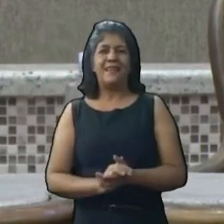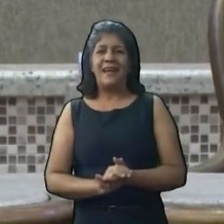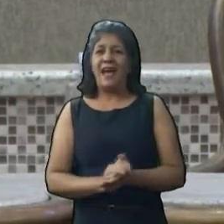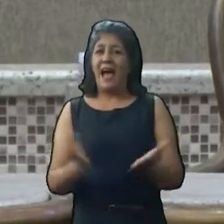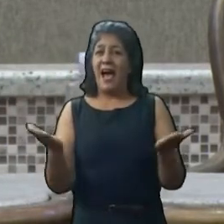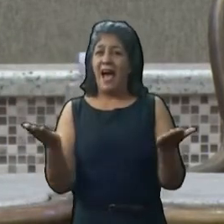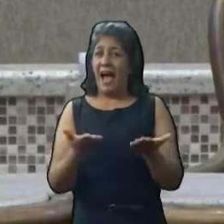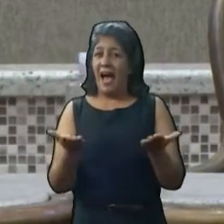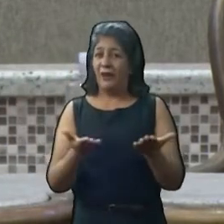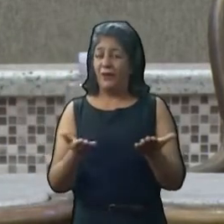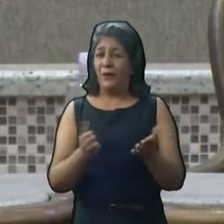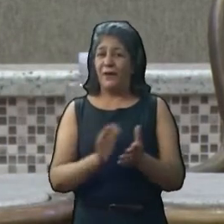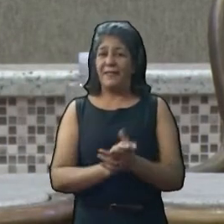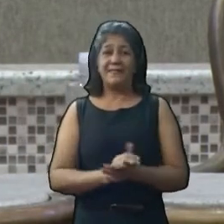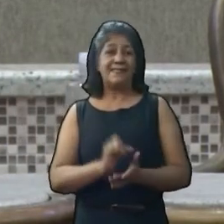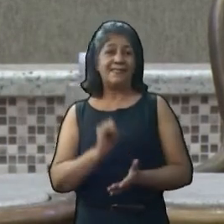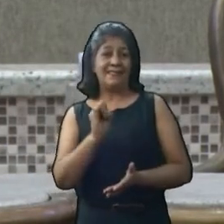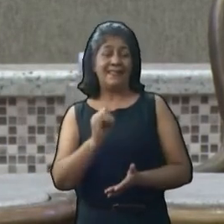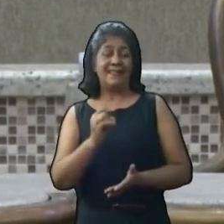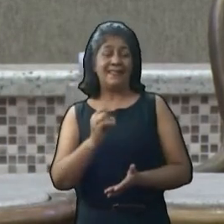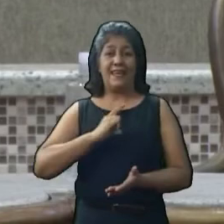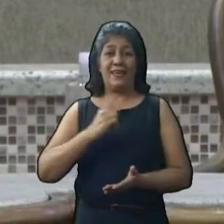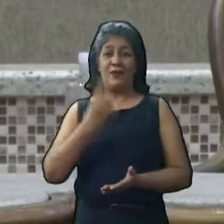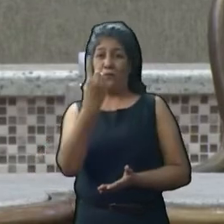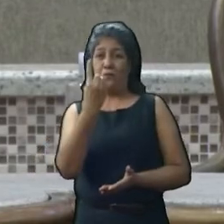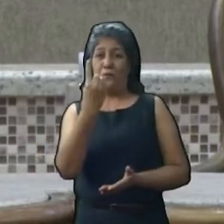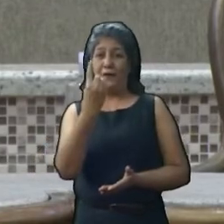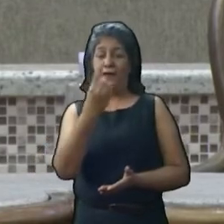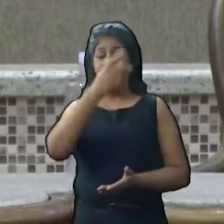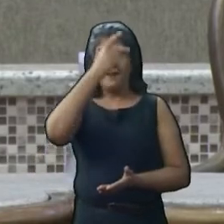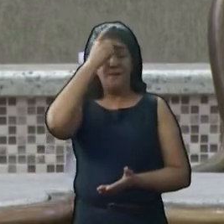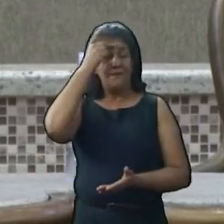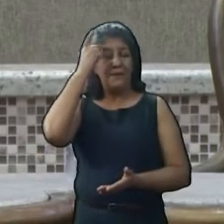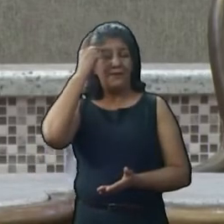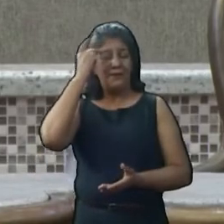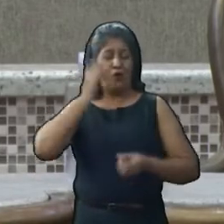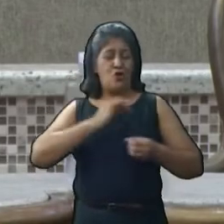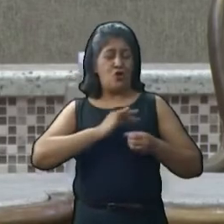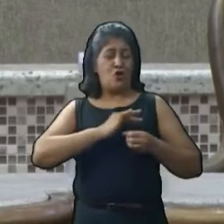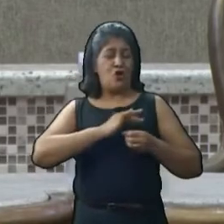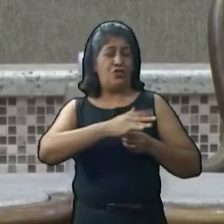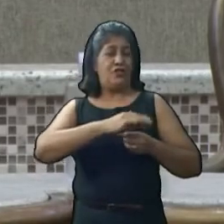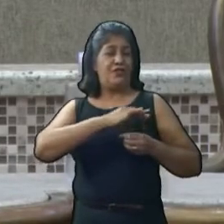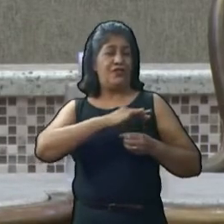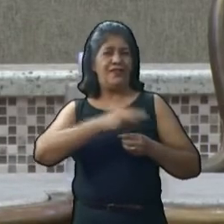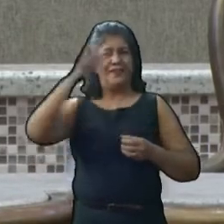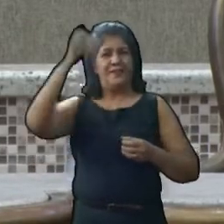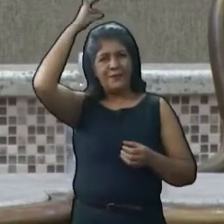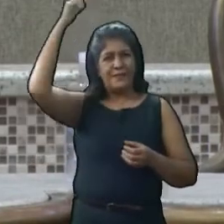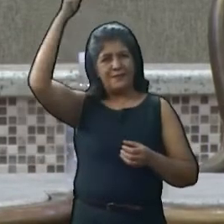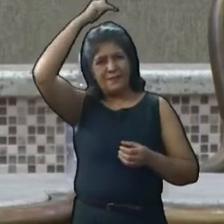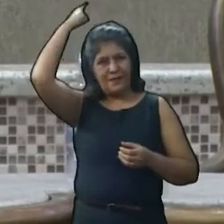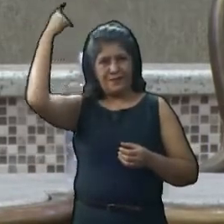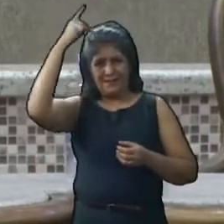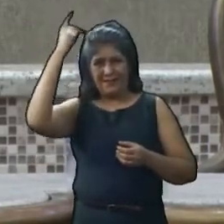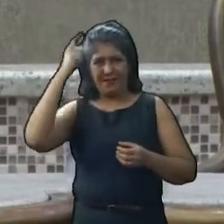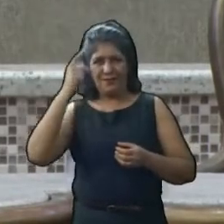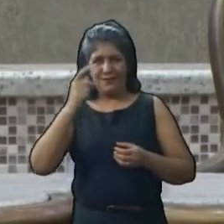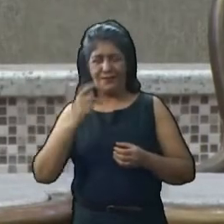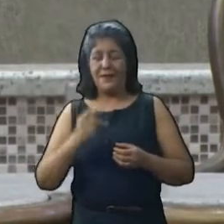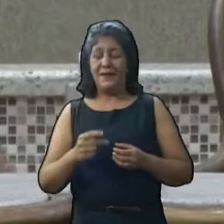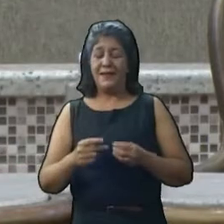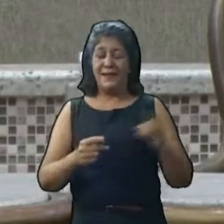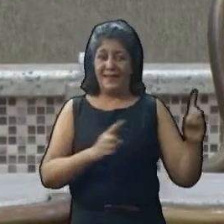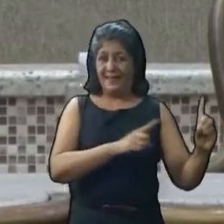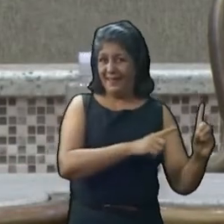em prazeres salmodiar é o que nós acabamos de ver agora nossa equipe de louvor aqui nos conduzindo nesse novo